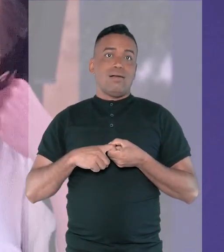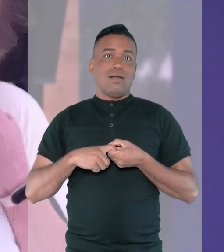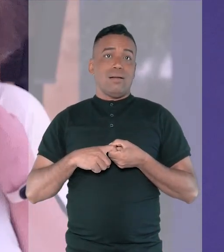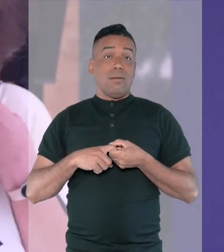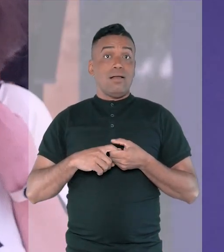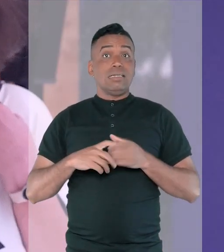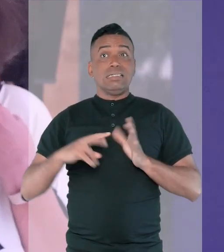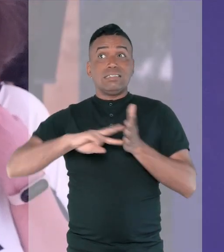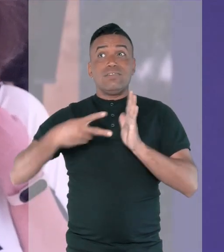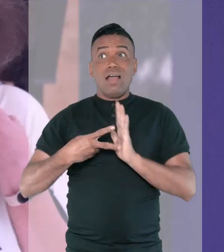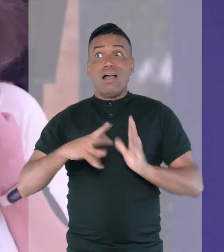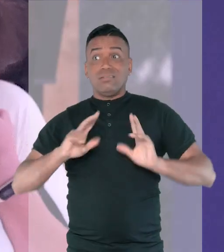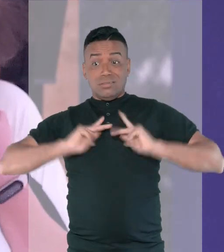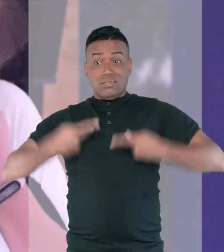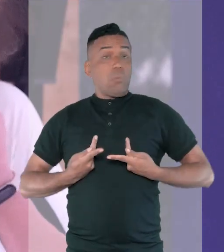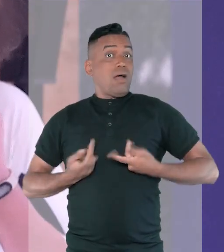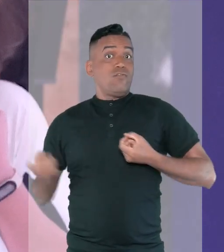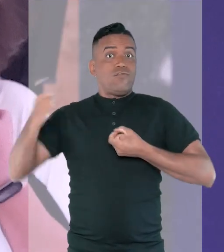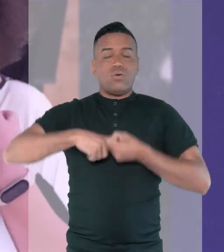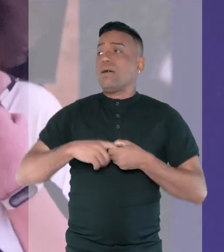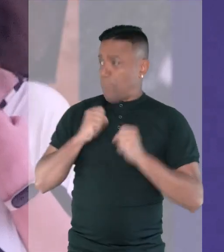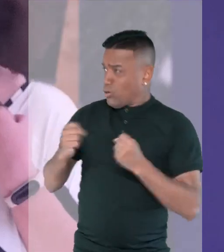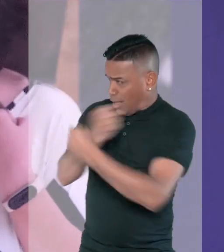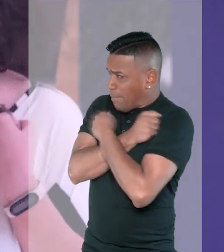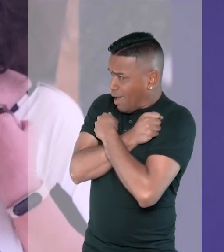para nos resgatar como seres humanos. Belíssimo.